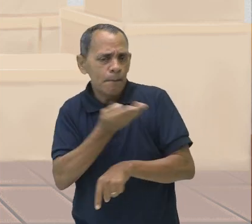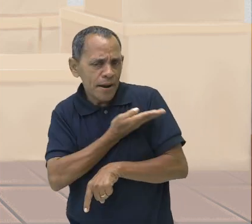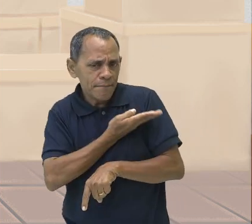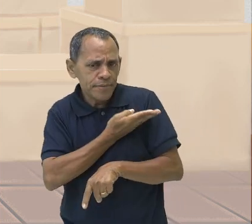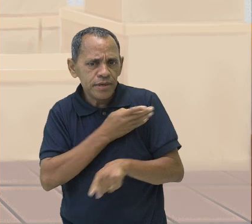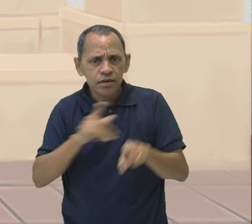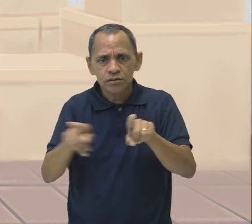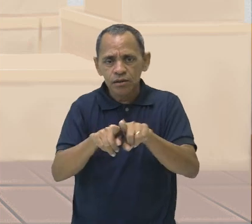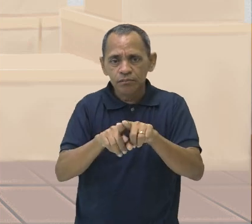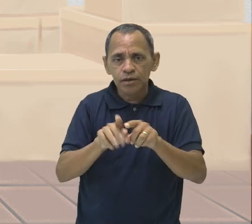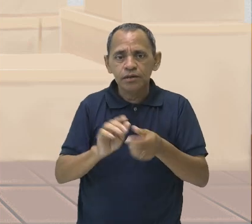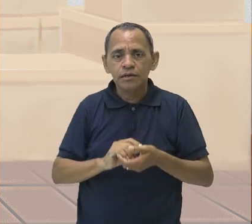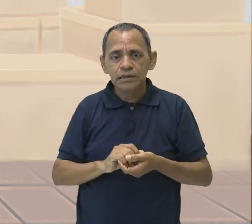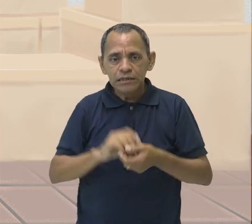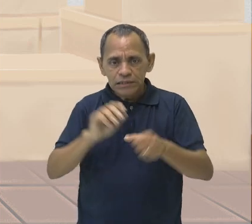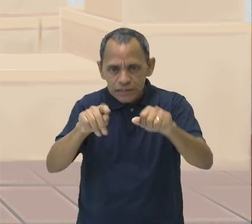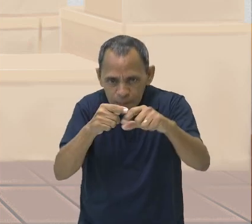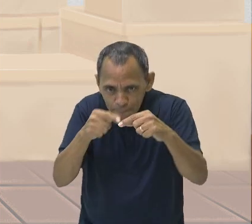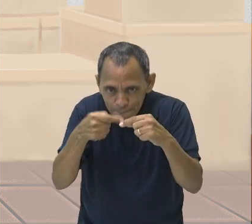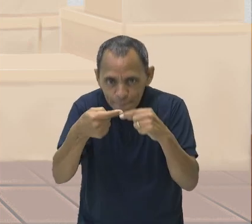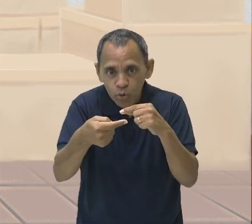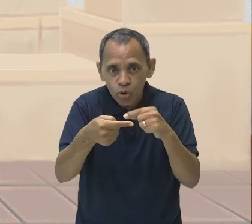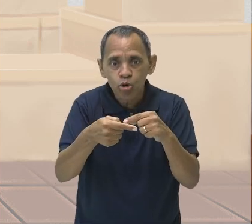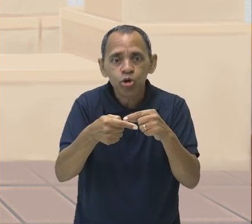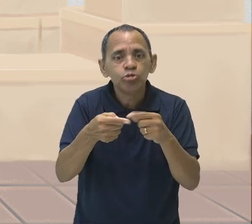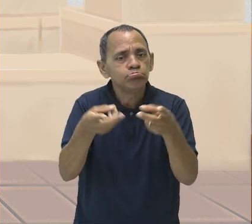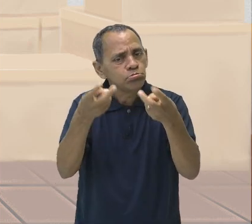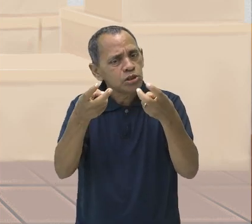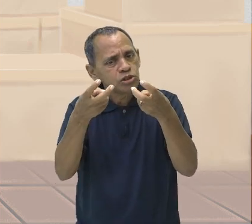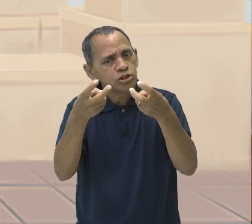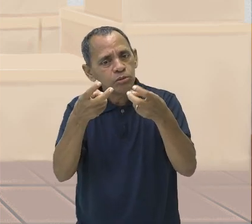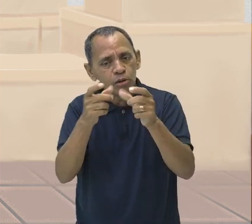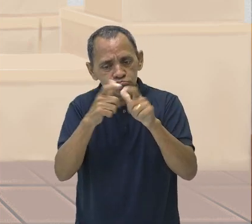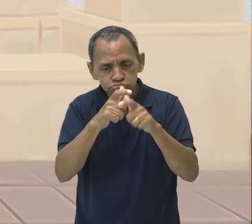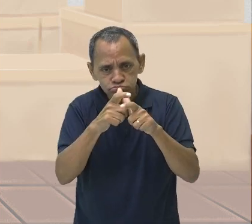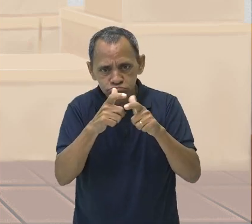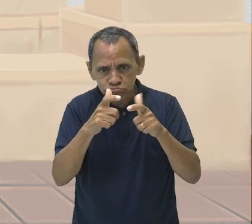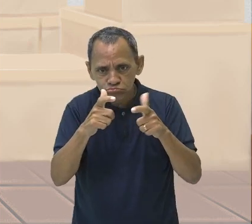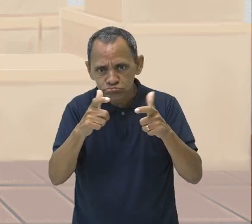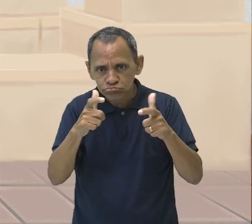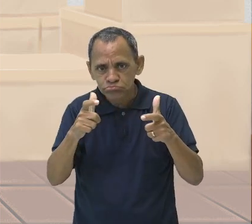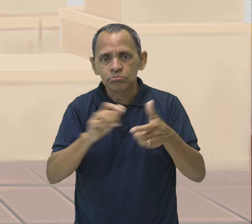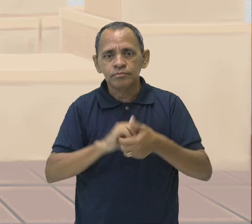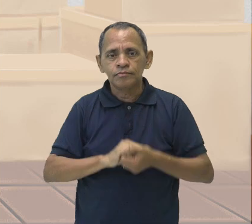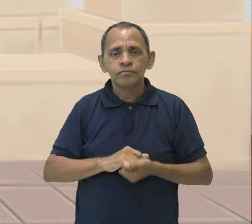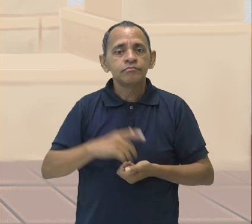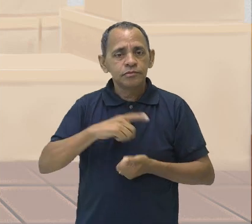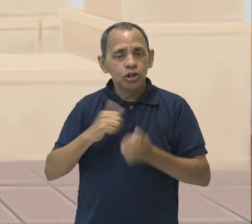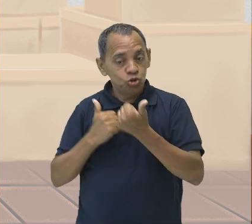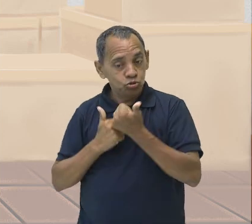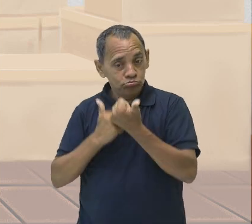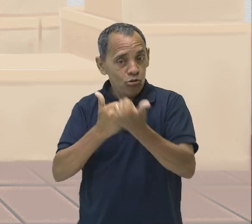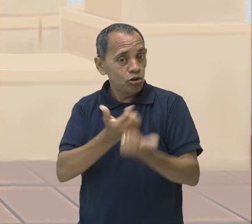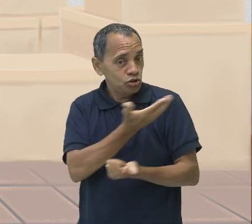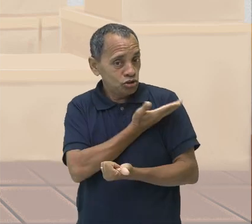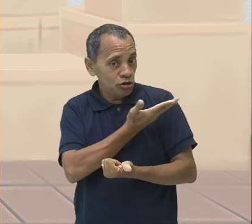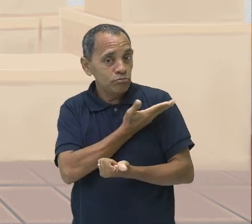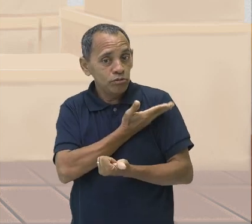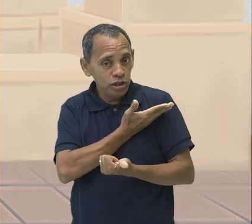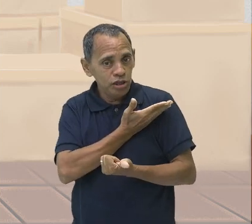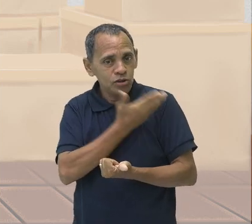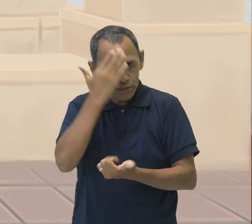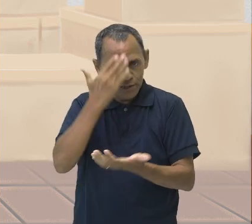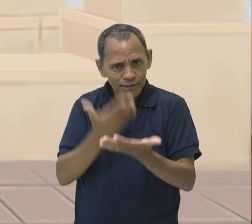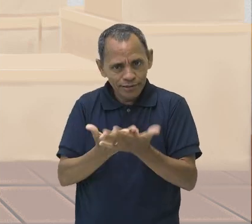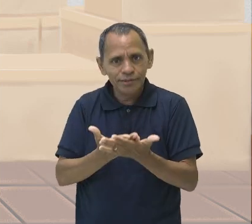ali expandindo mesmo. Né? Eu quero fazer as coisas atropelado aqui, né? Mas eu tenho todo um suporte dos meus colegas aí que vai dar tudo